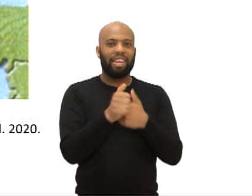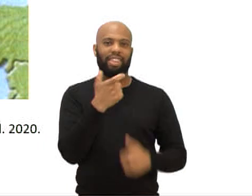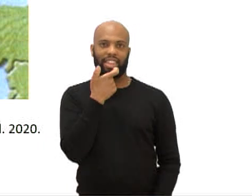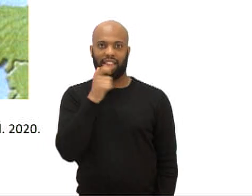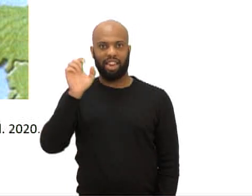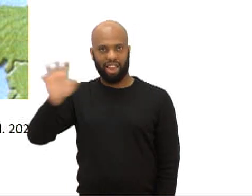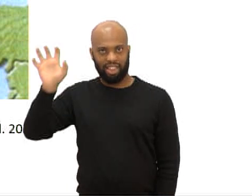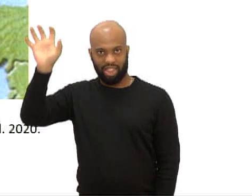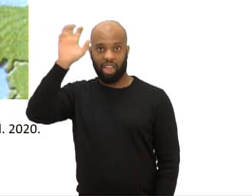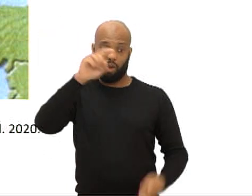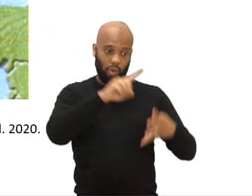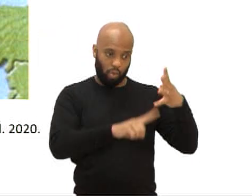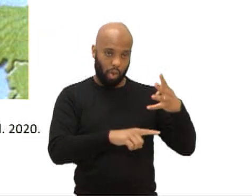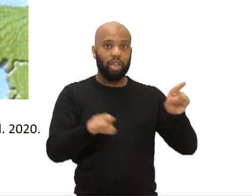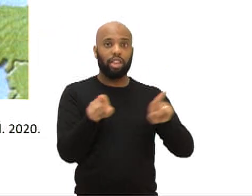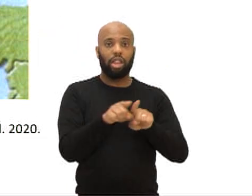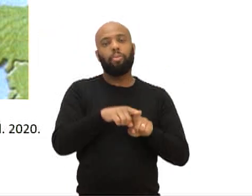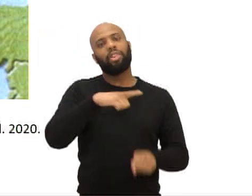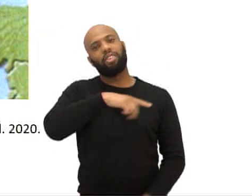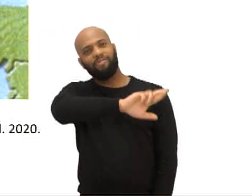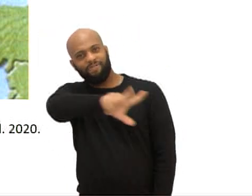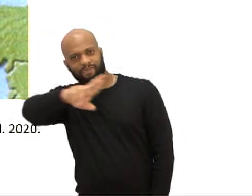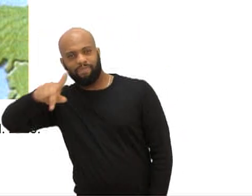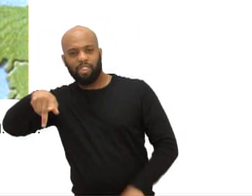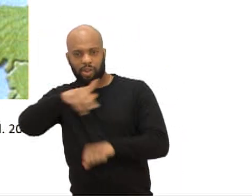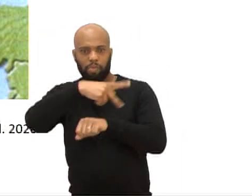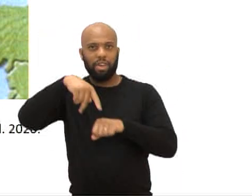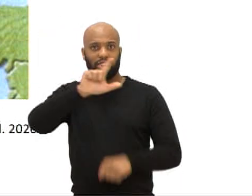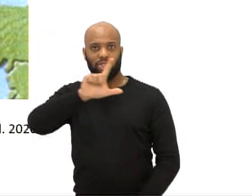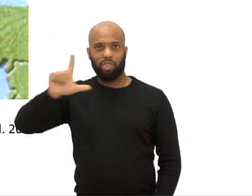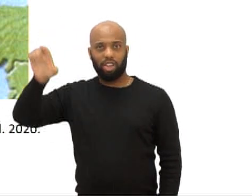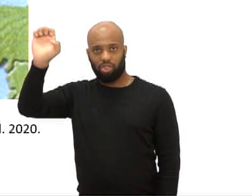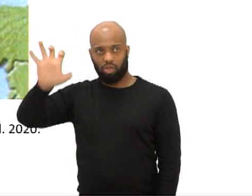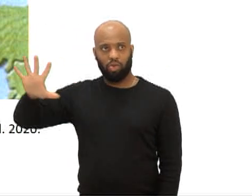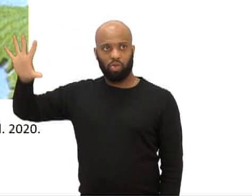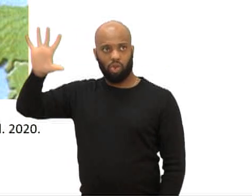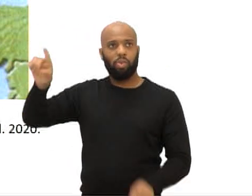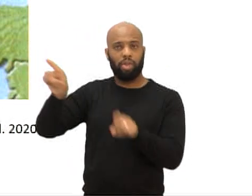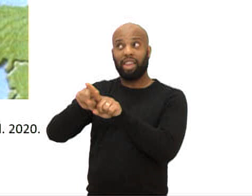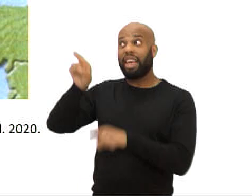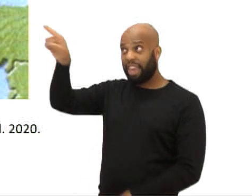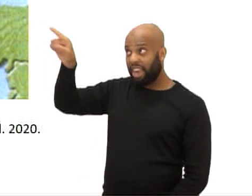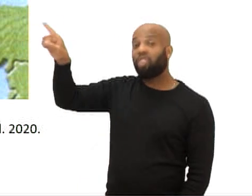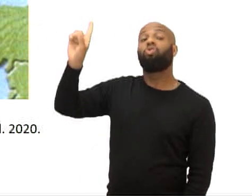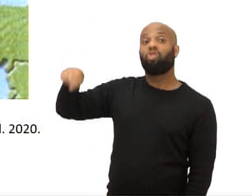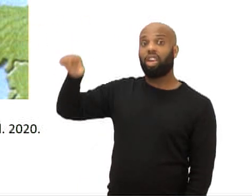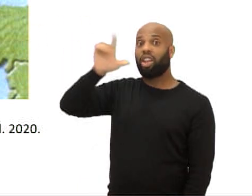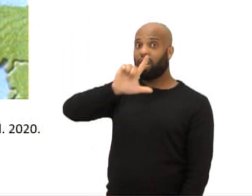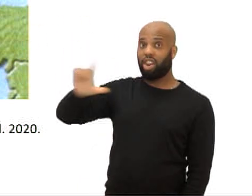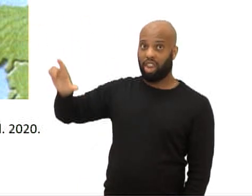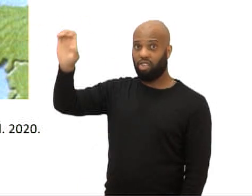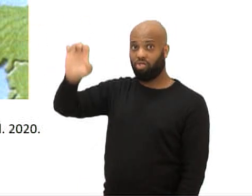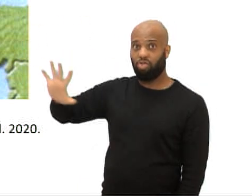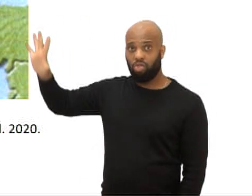mas a gente vai ter vários países do leste europeu, olha só, esse é o leste europeu, pessoal, que vai fazer parte